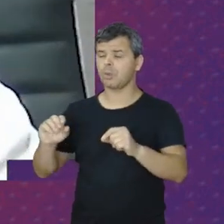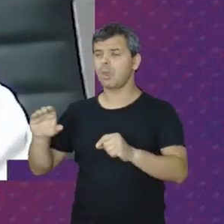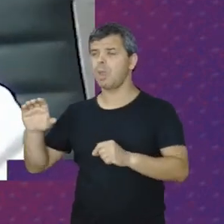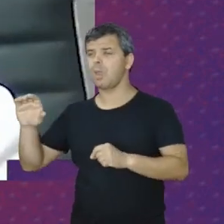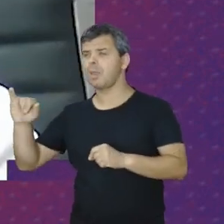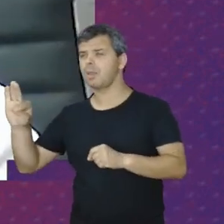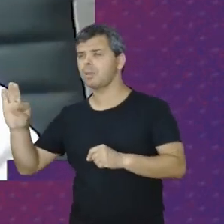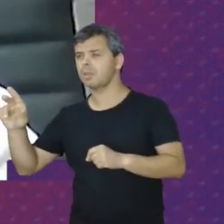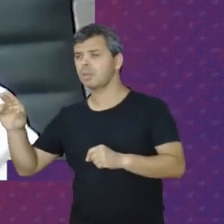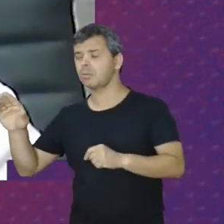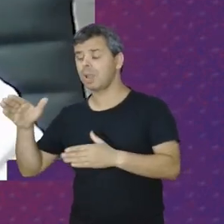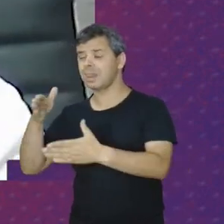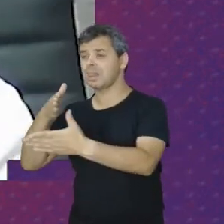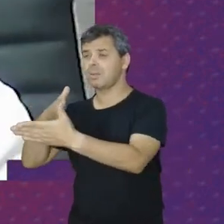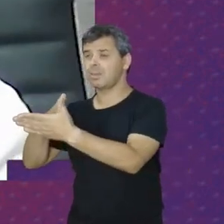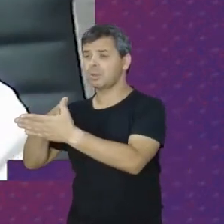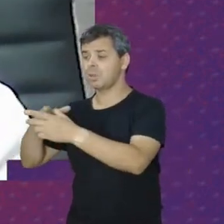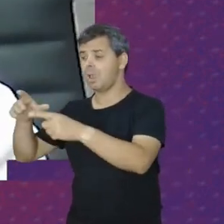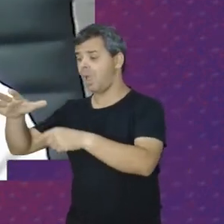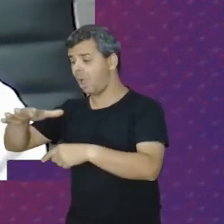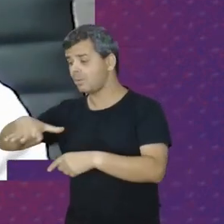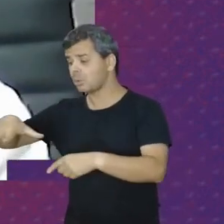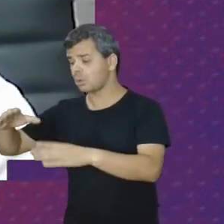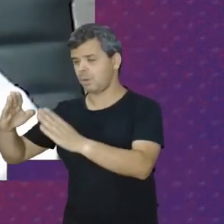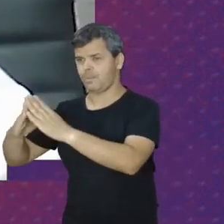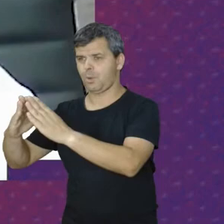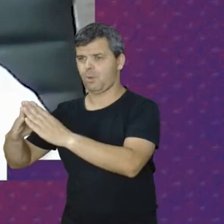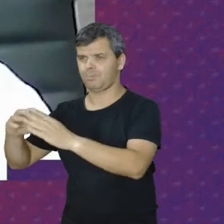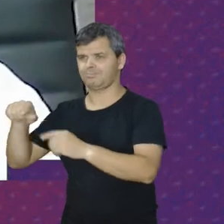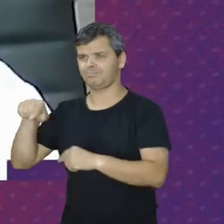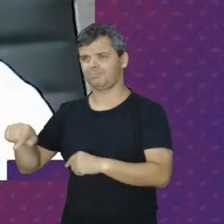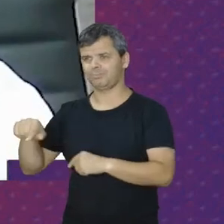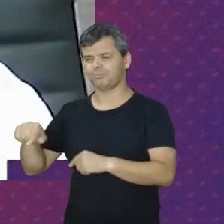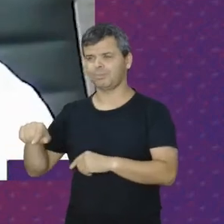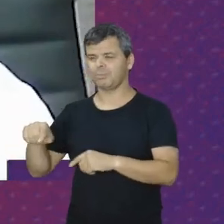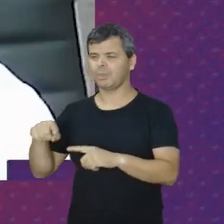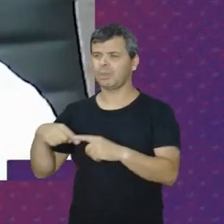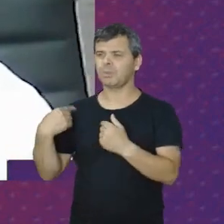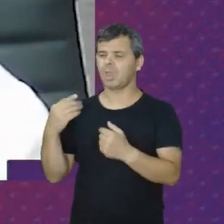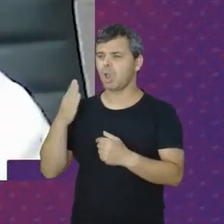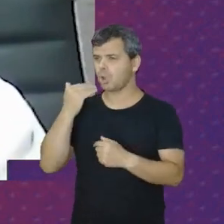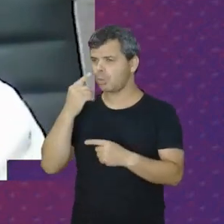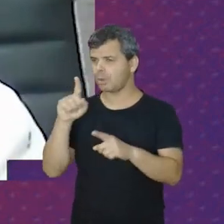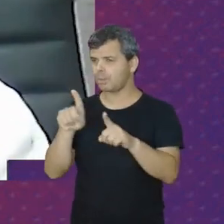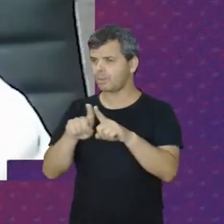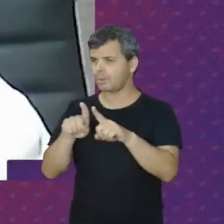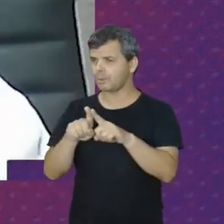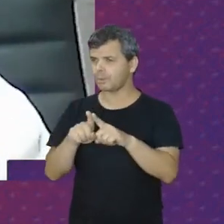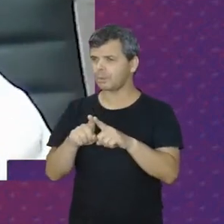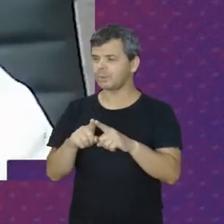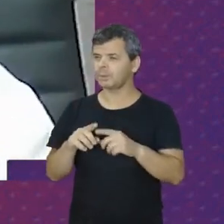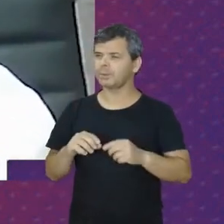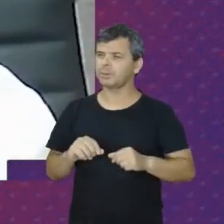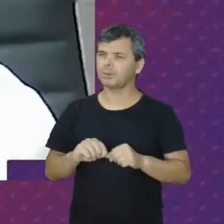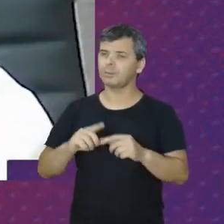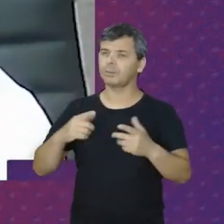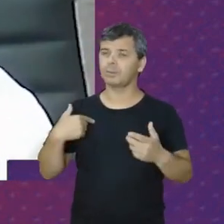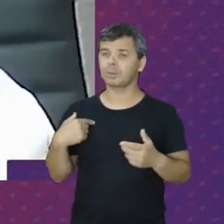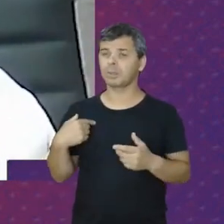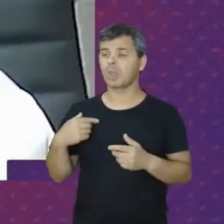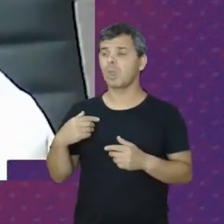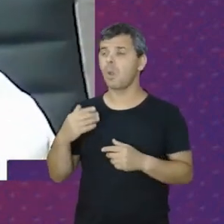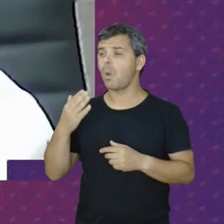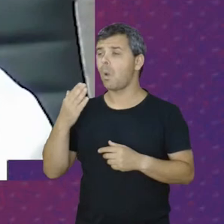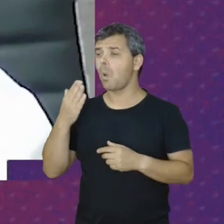acaba sendo limitado ao bairro, porque as pessoas do bairro já chegam cedo e acabam comendo também antes do pessoal de fora. E temos o banco